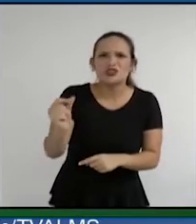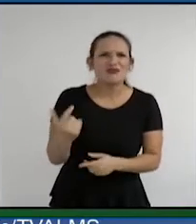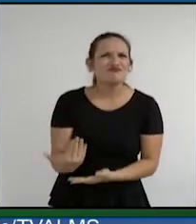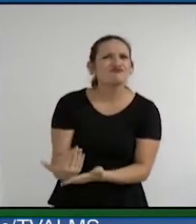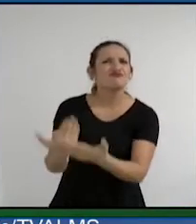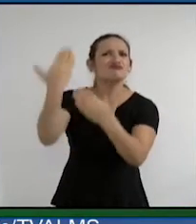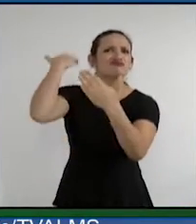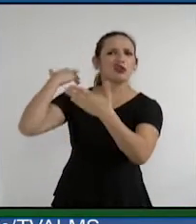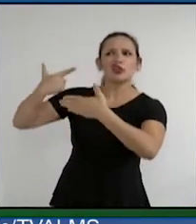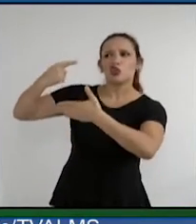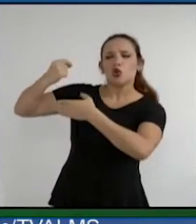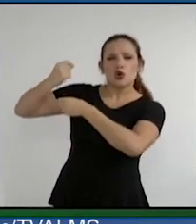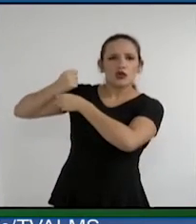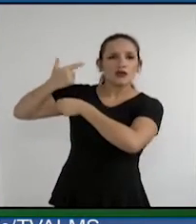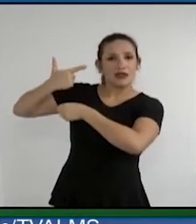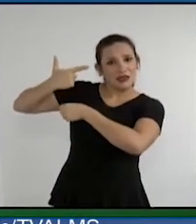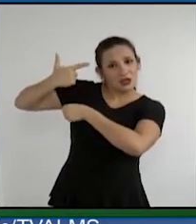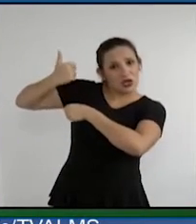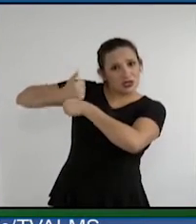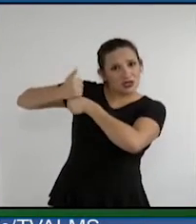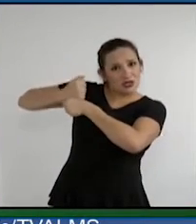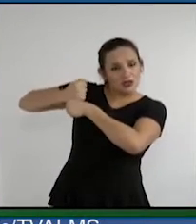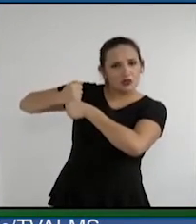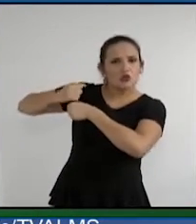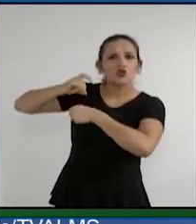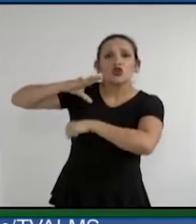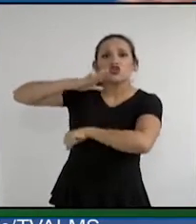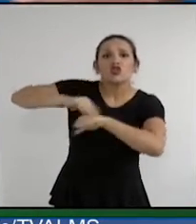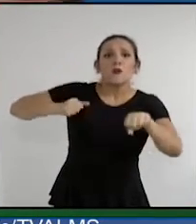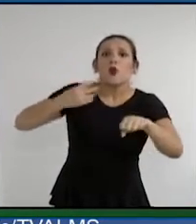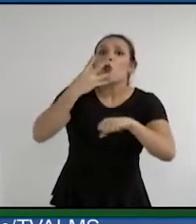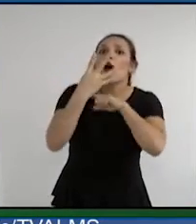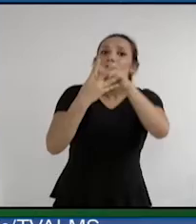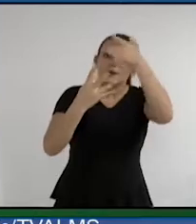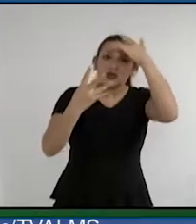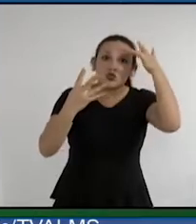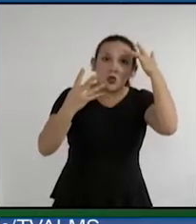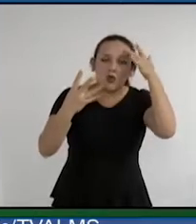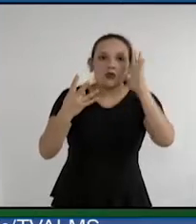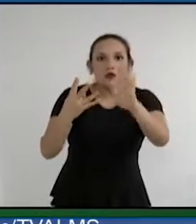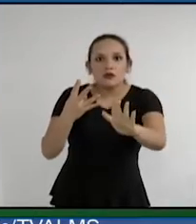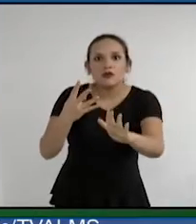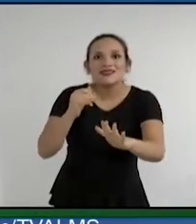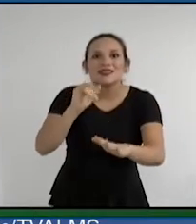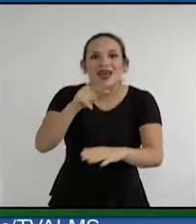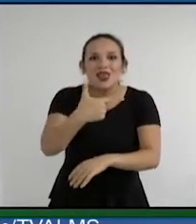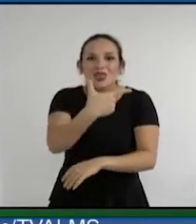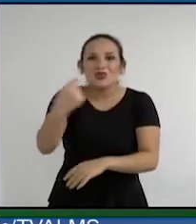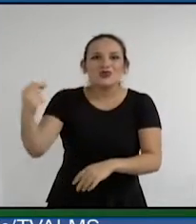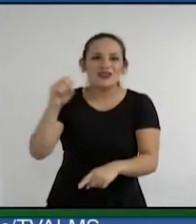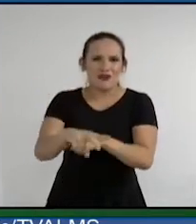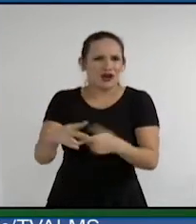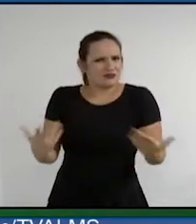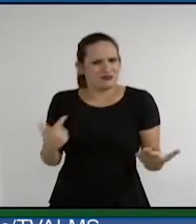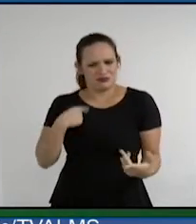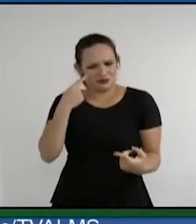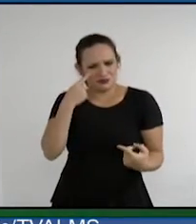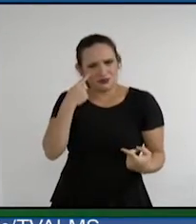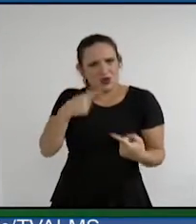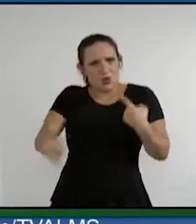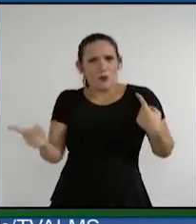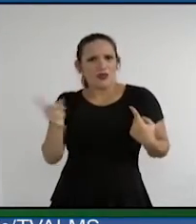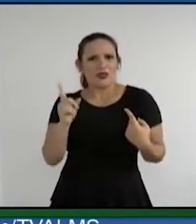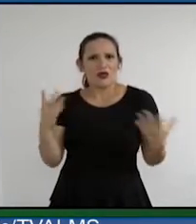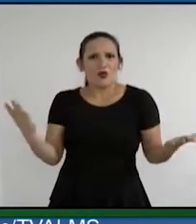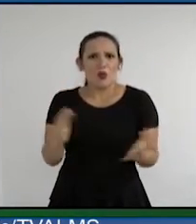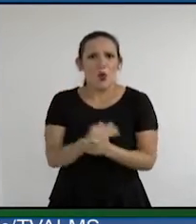mais 2 anos de prorrogação e só chamou 4 de 200. É vergonhoso. Não se pode falar